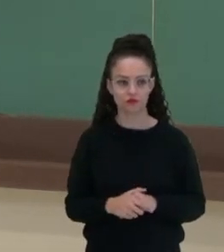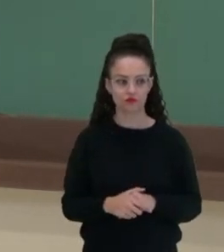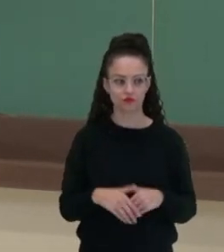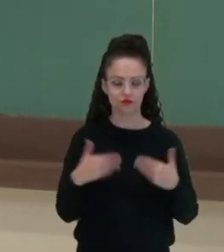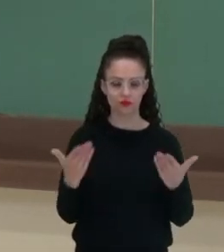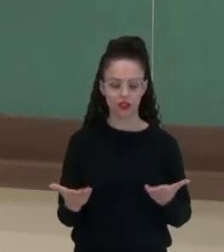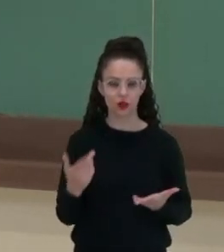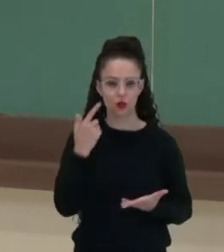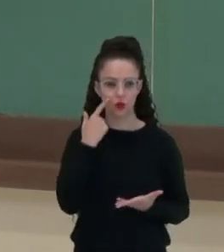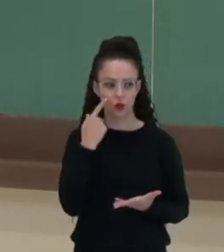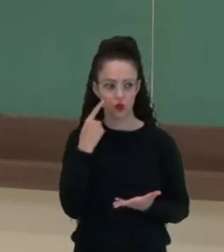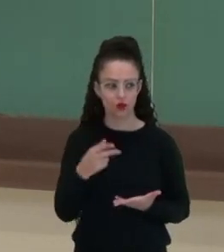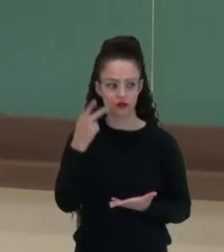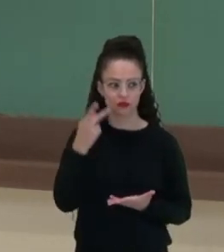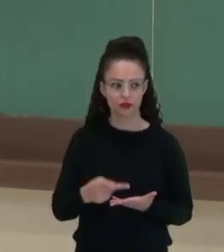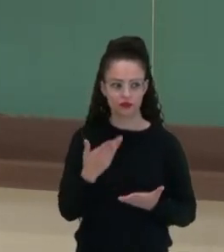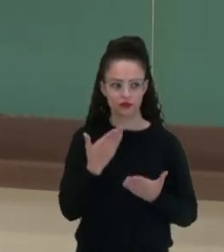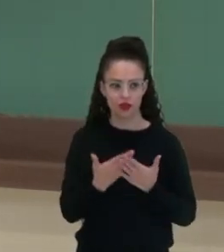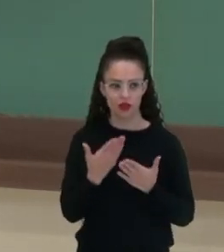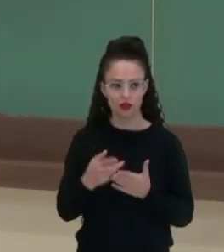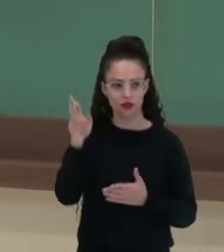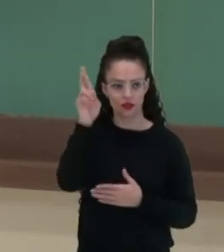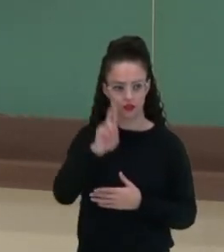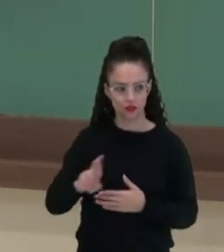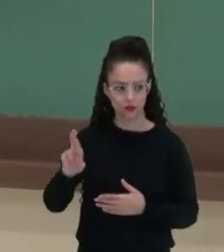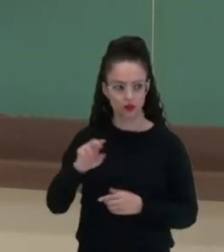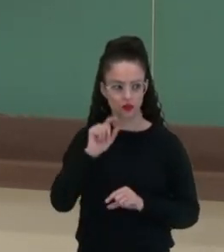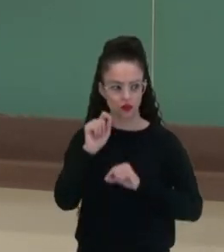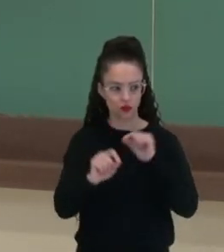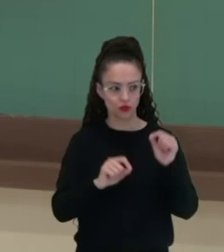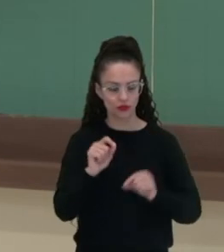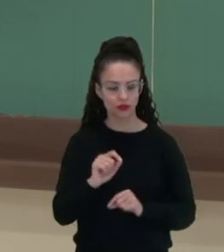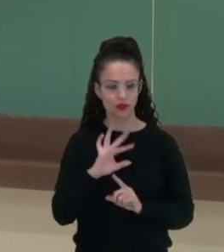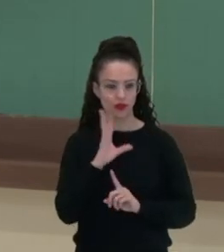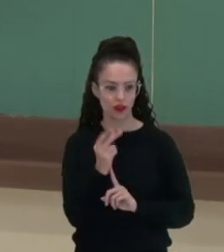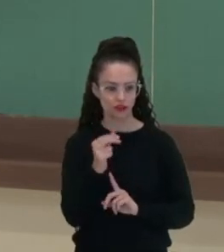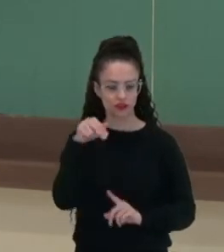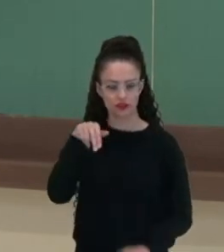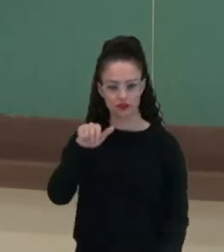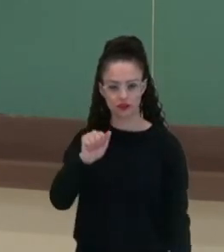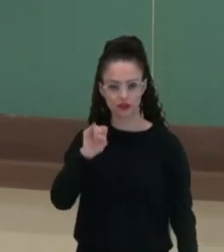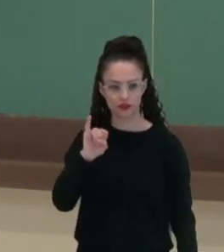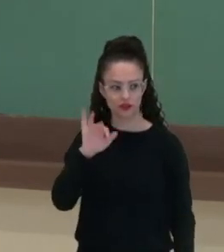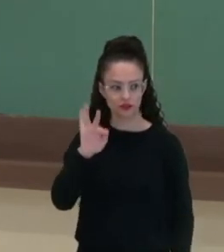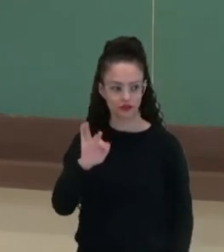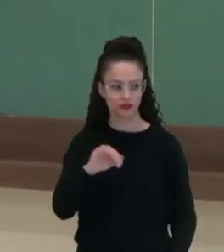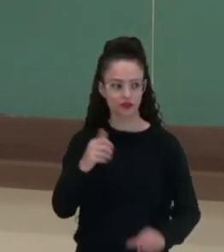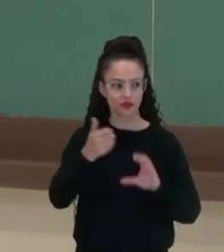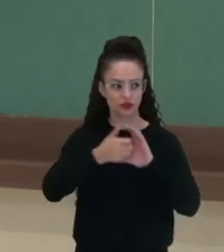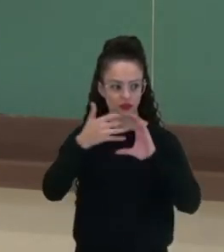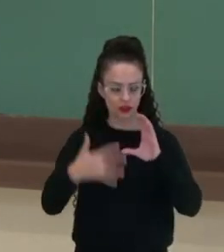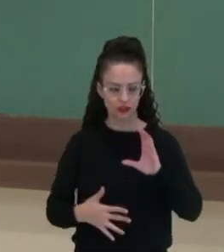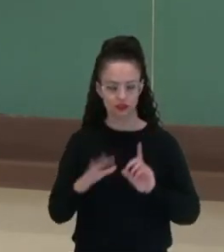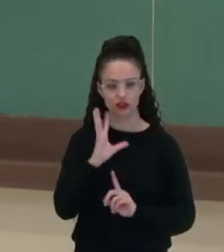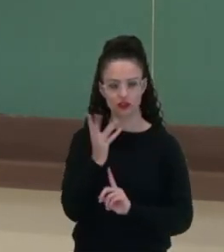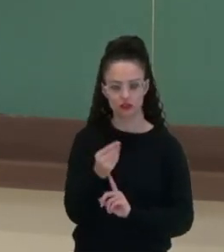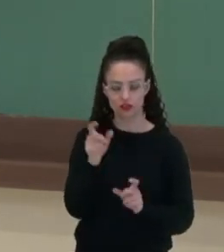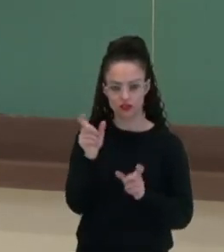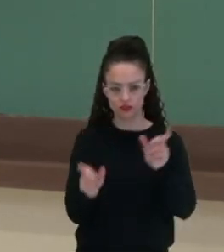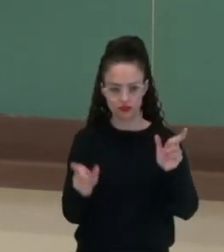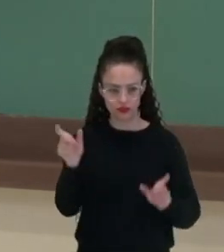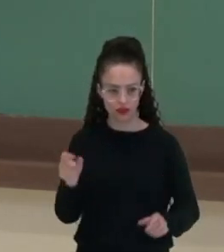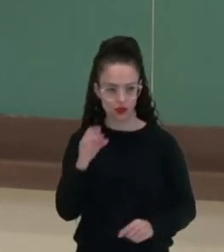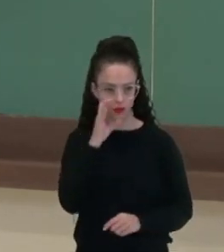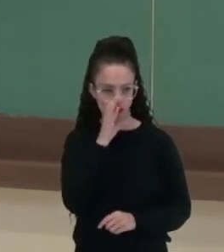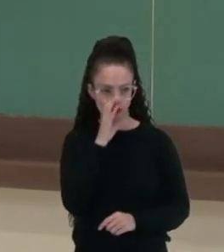Então, o que vimos nessa aula, né? Então, nessa aula vimos a arte naif, suas características, obras e artistas. Observamos